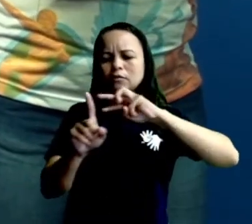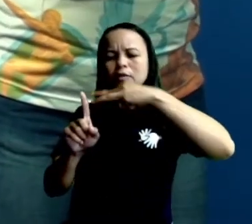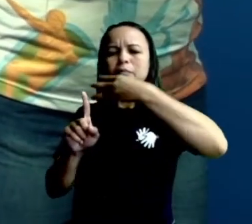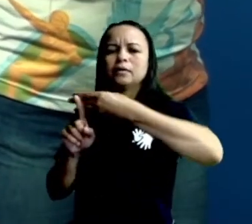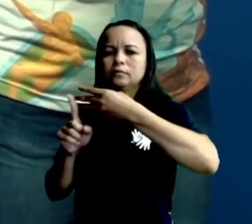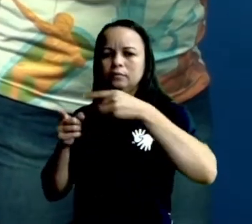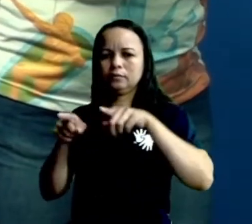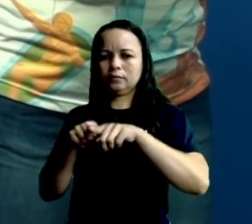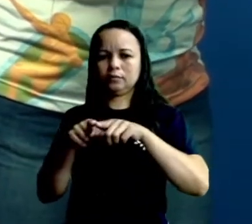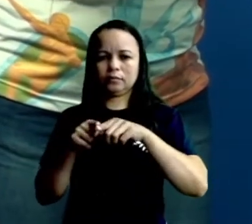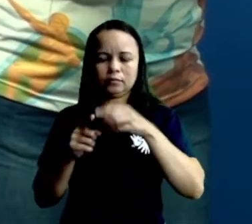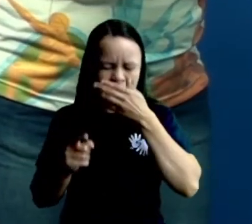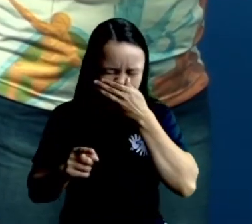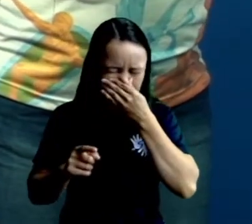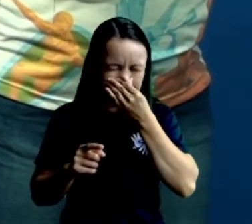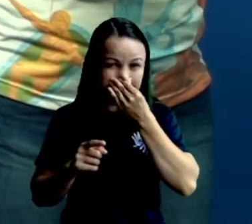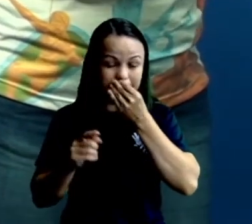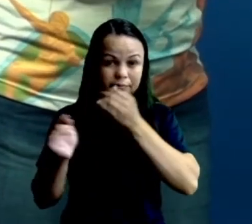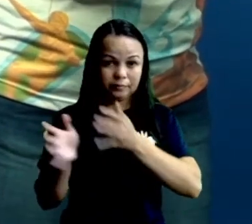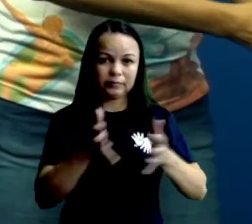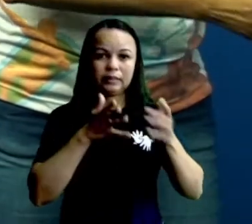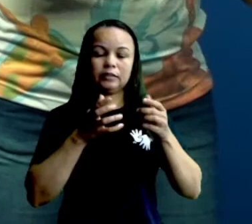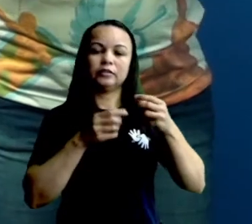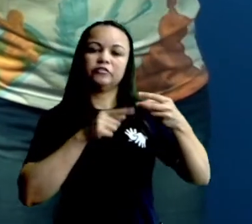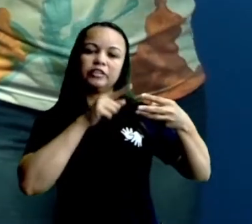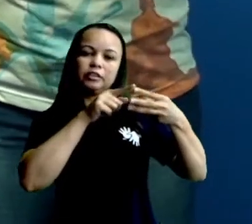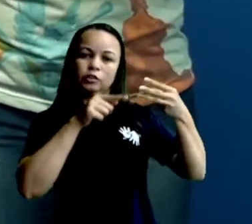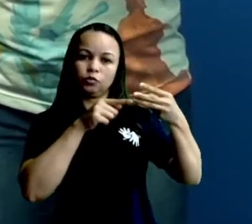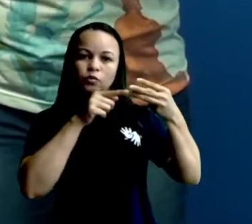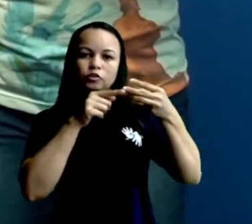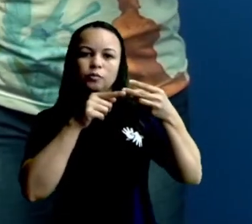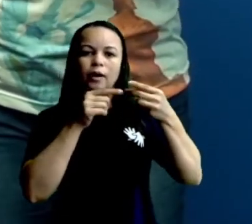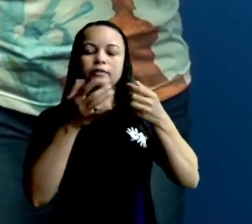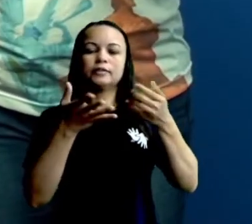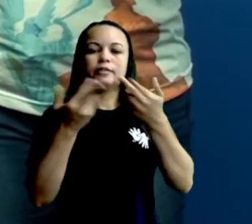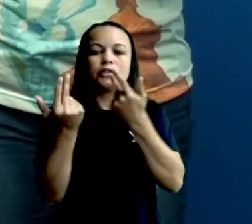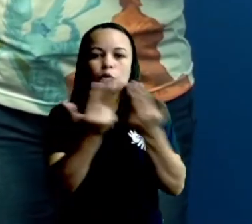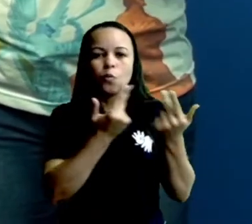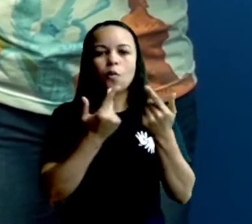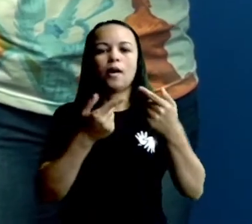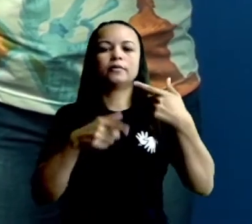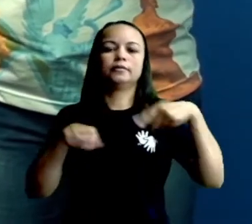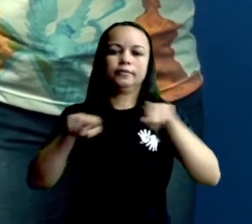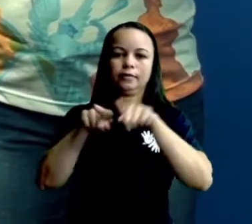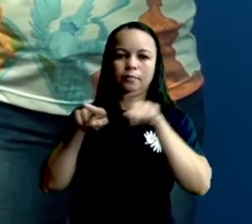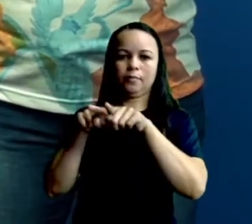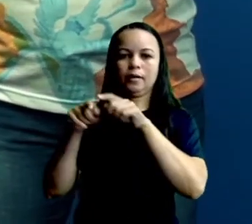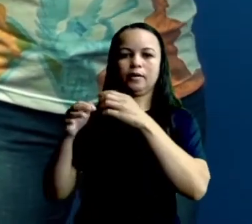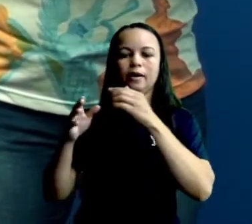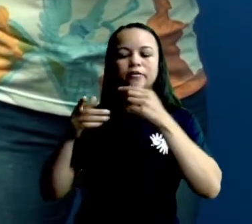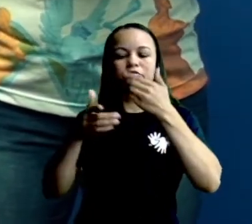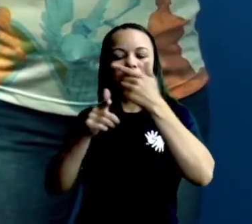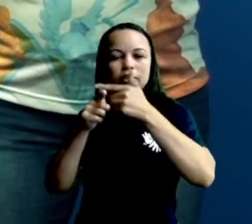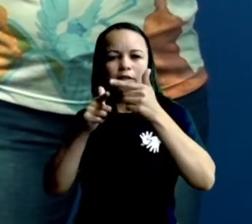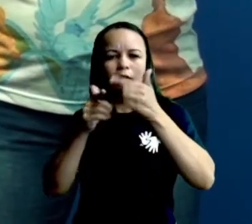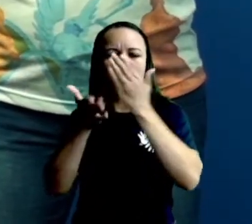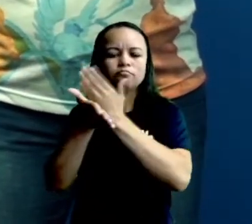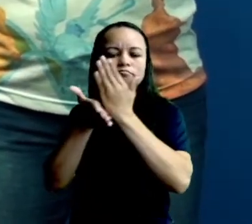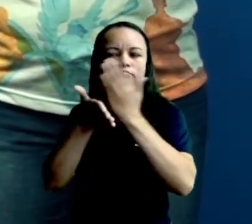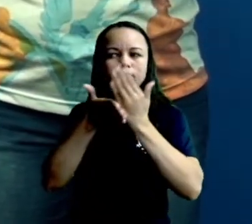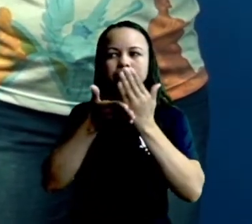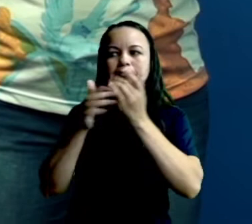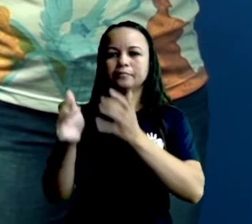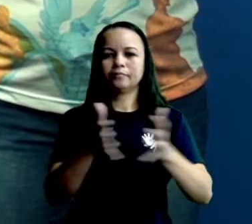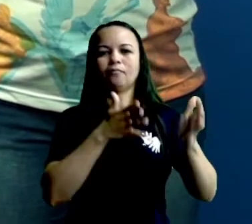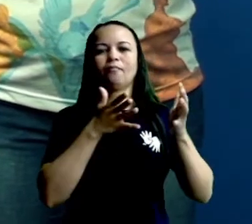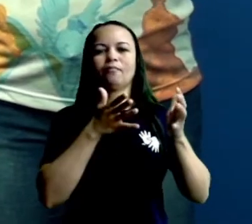é dividida em duas partes iguais, a outra também é dividida à metade, tá? E aí o que